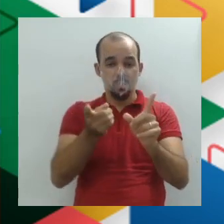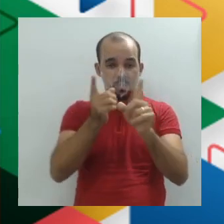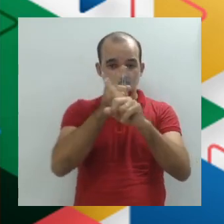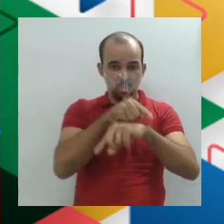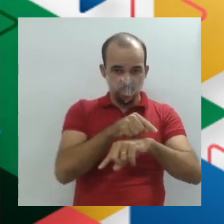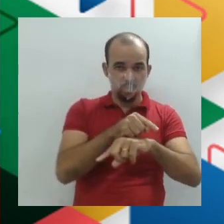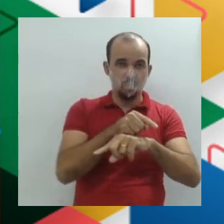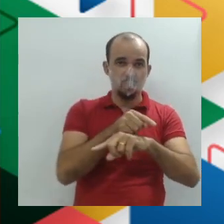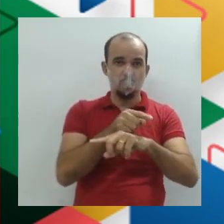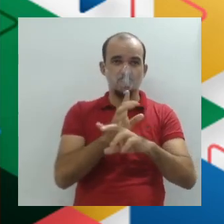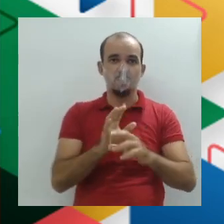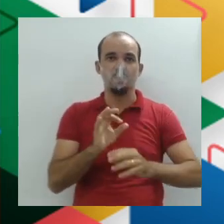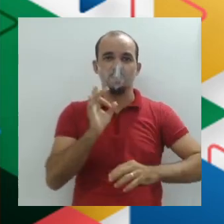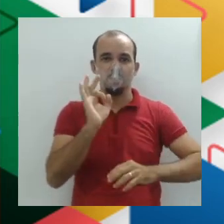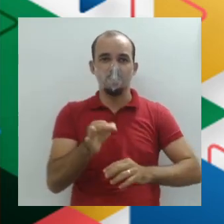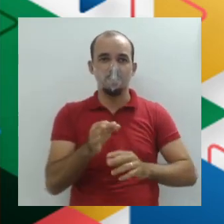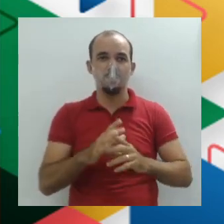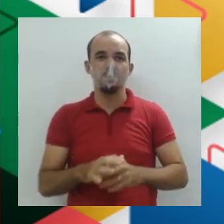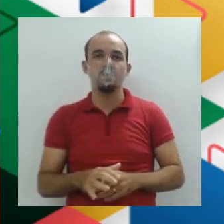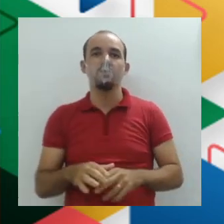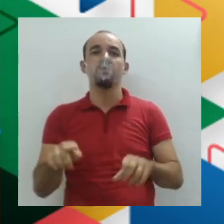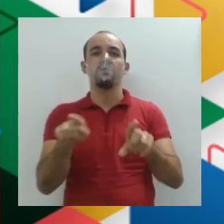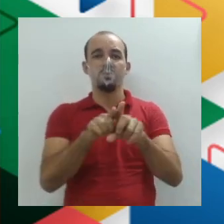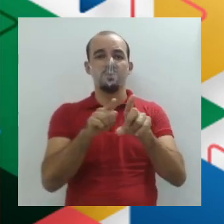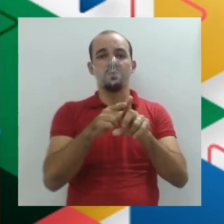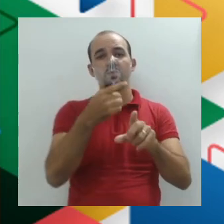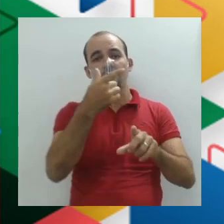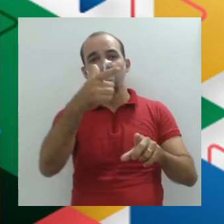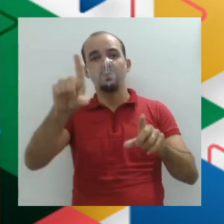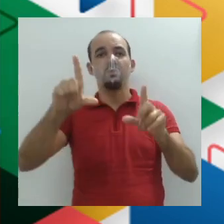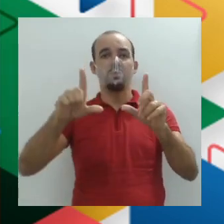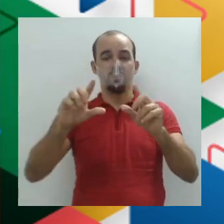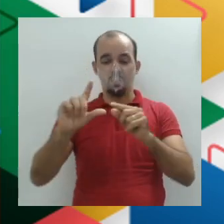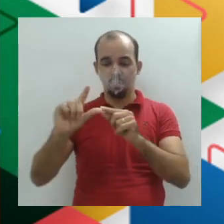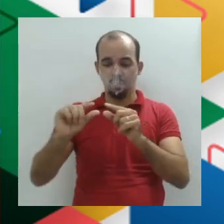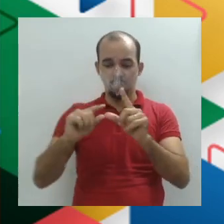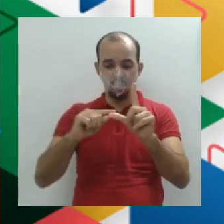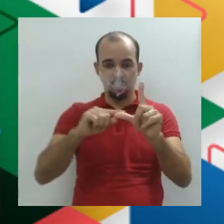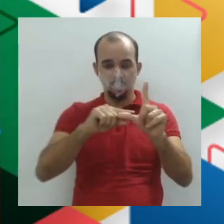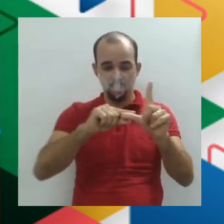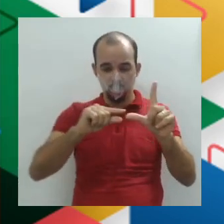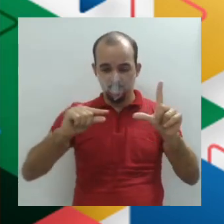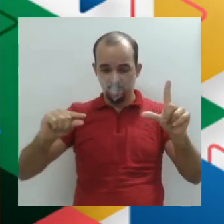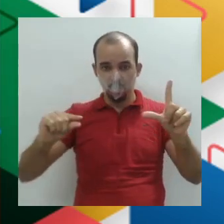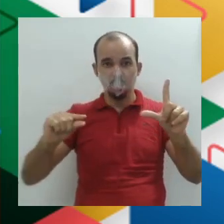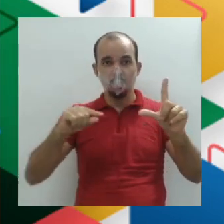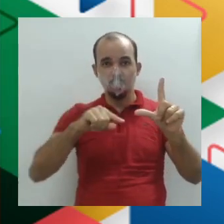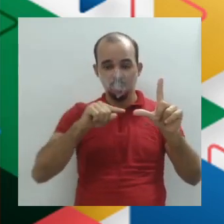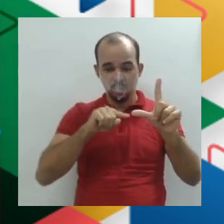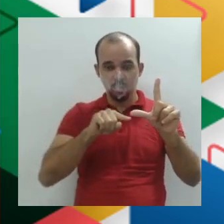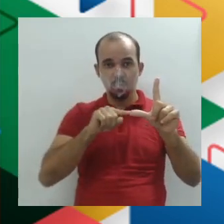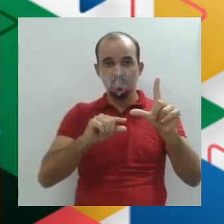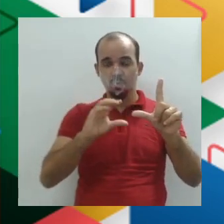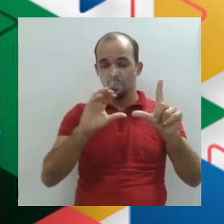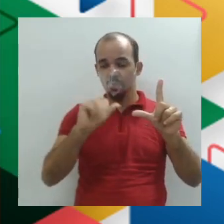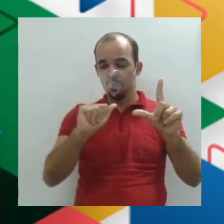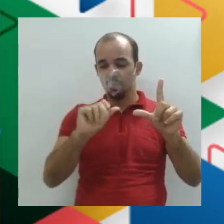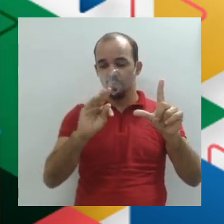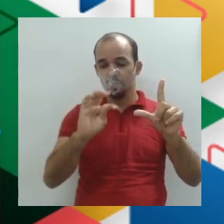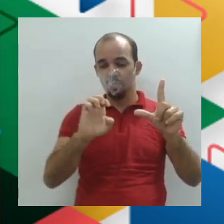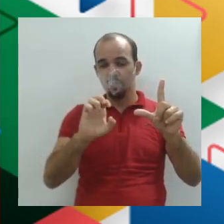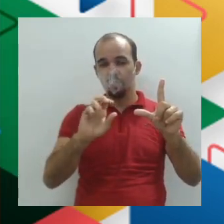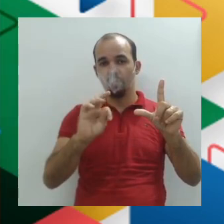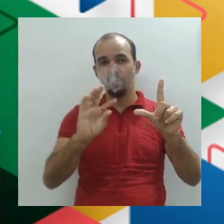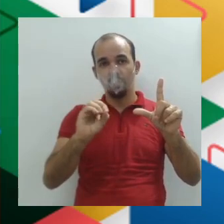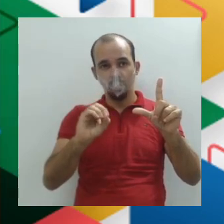considerando. Consequentemente, o outro cateto que está aqui, ó, embaixo, é um cateto que forma o ângulo, tu está percebendo?